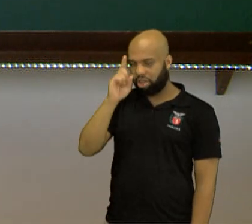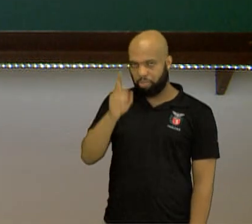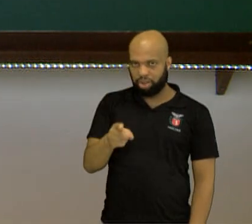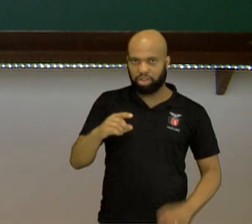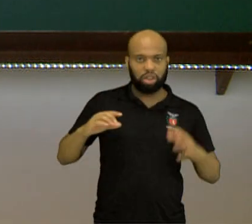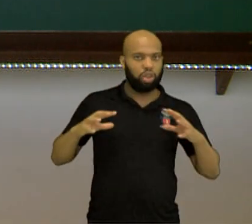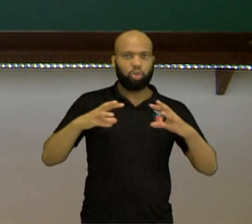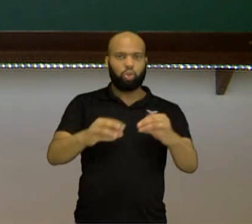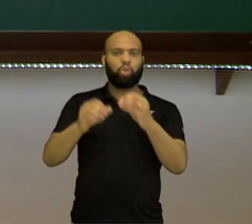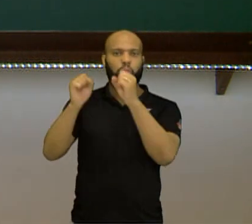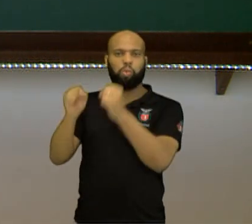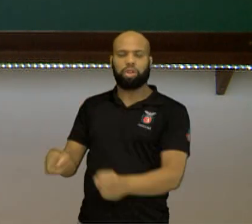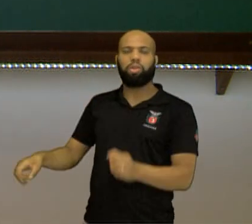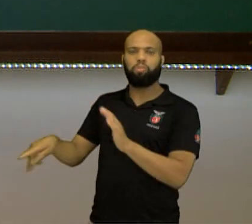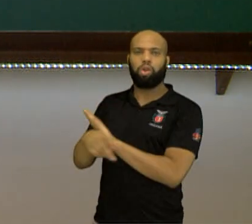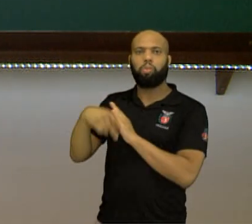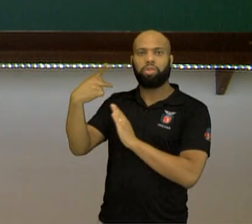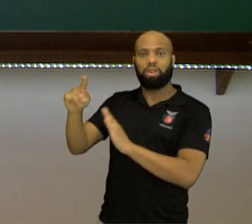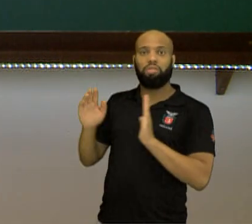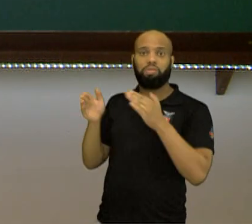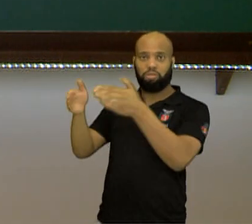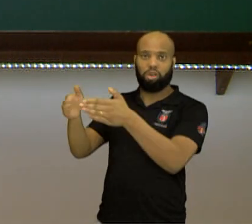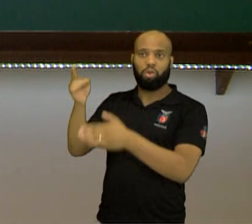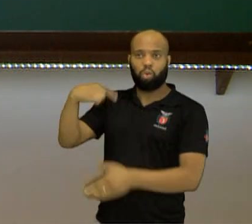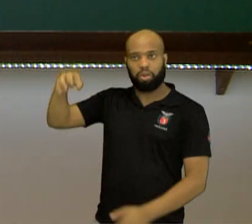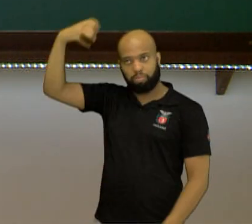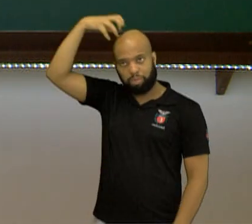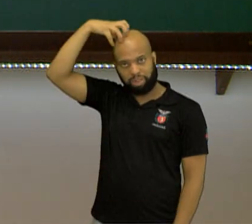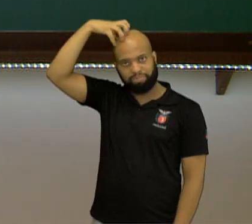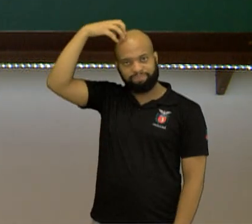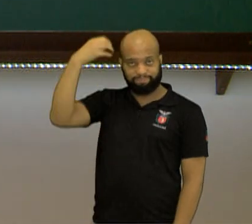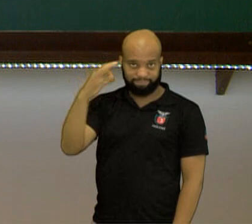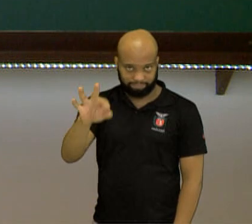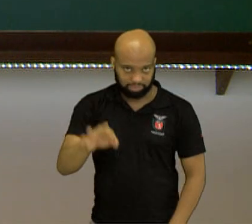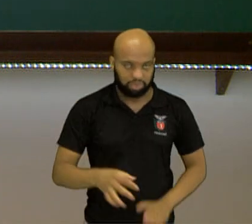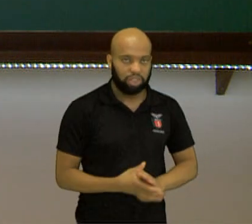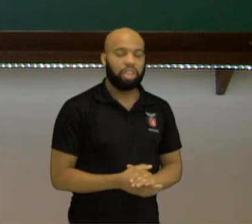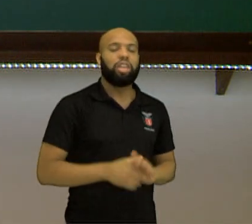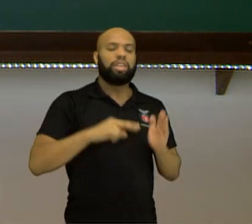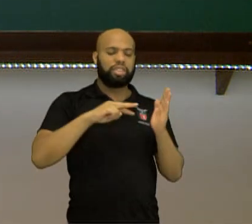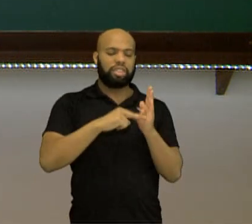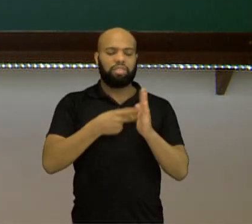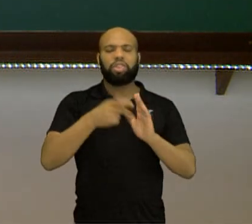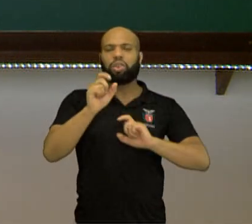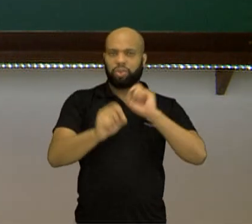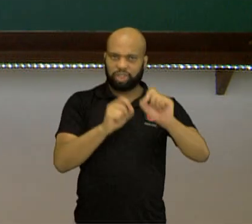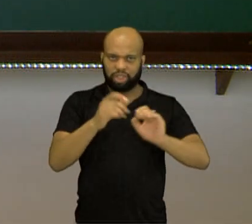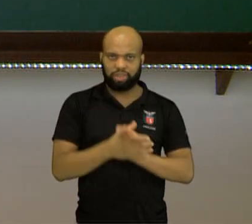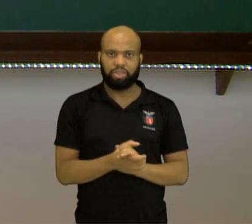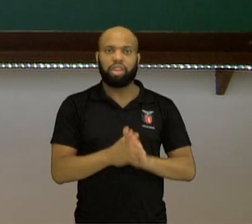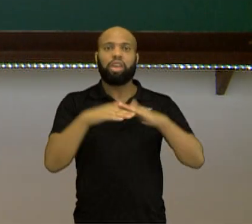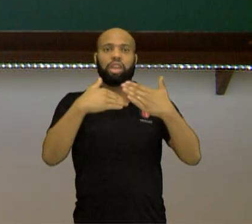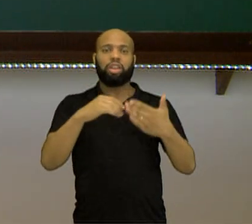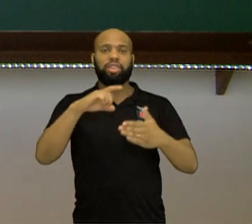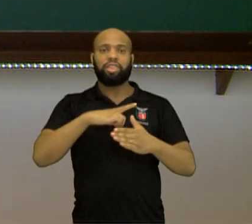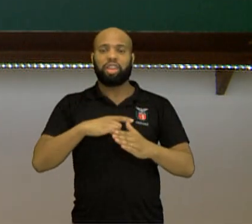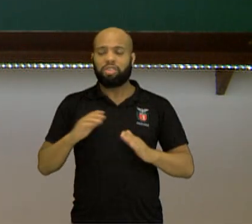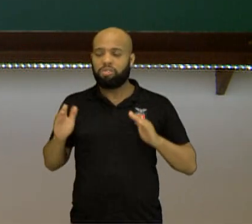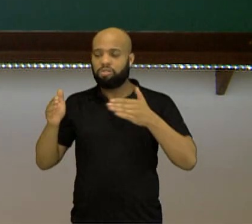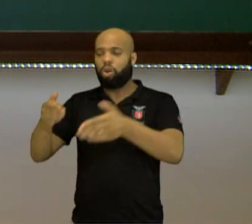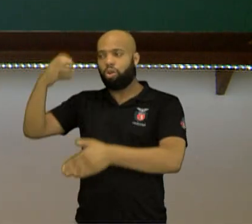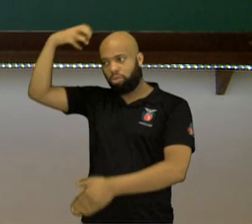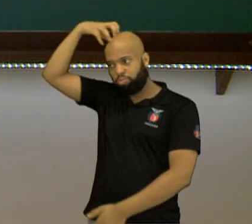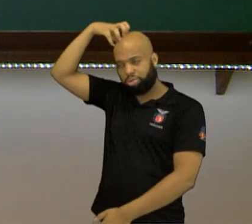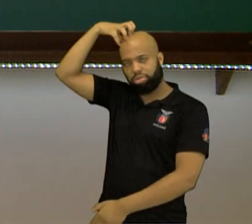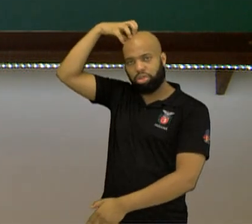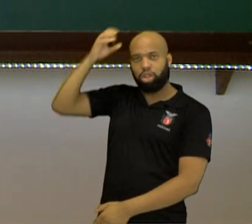todo o poder centrado na figura desse rei. Quer dizer, centrando-se a figura numa pessoa